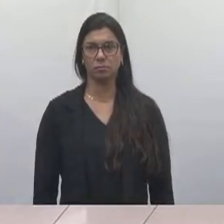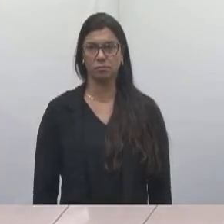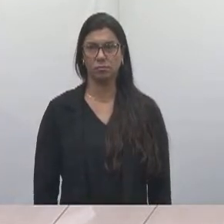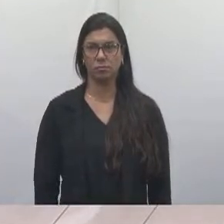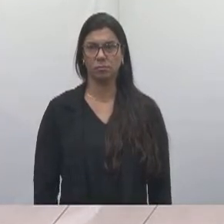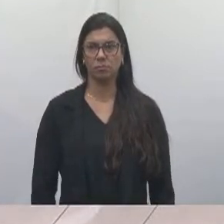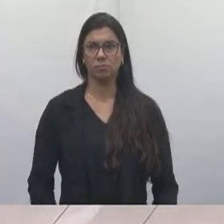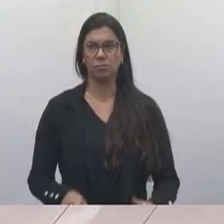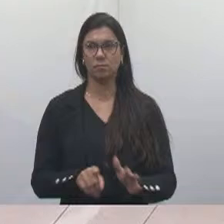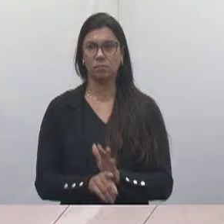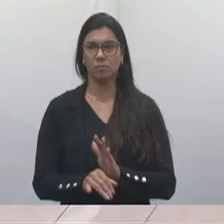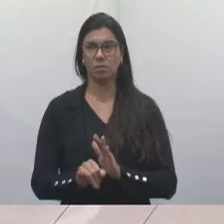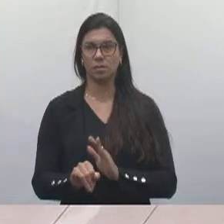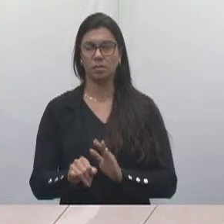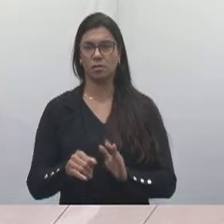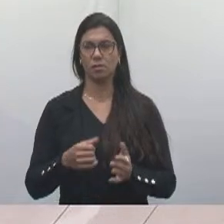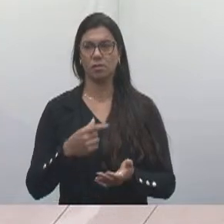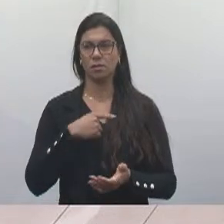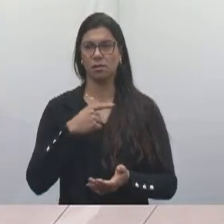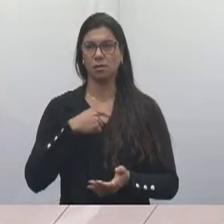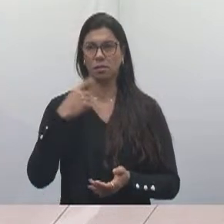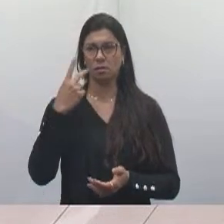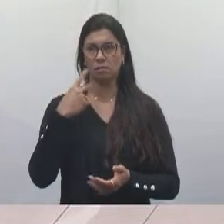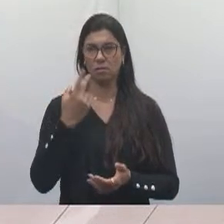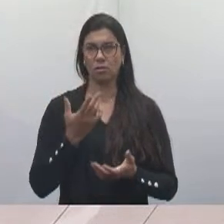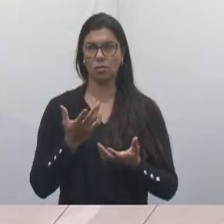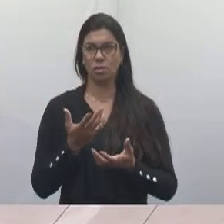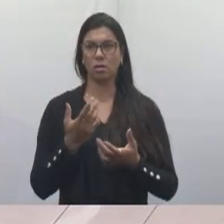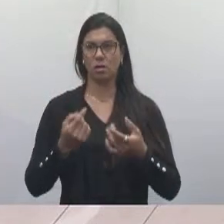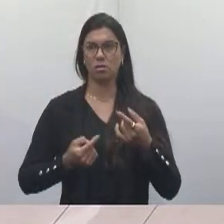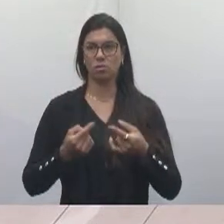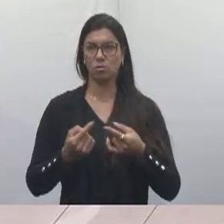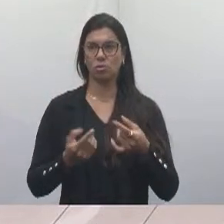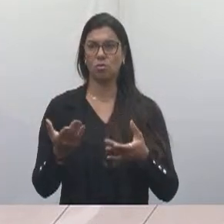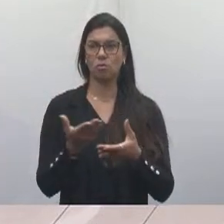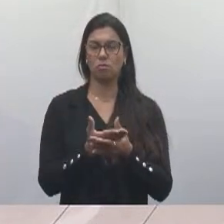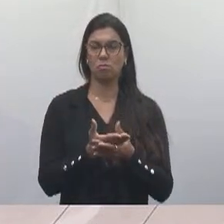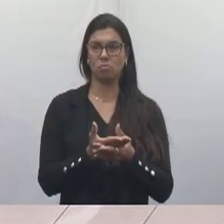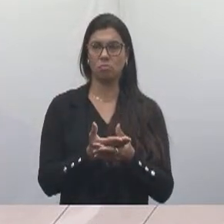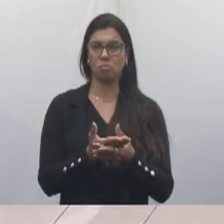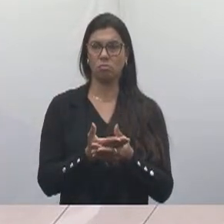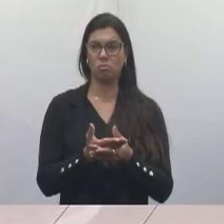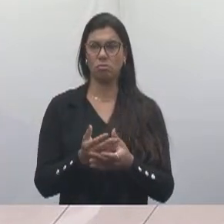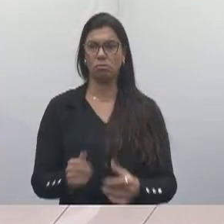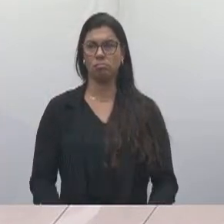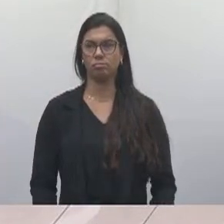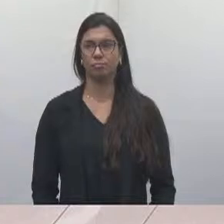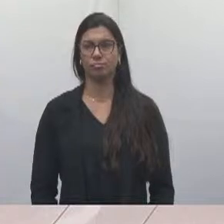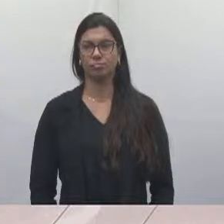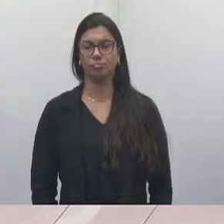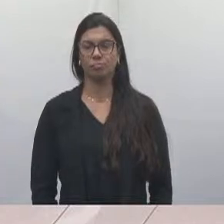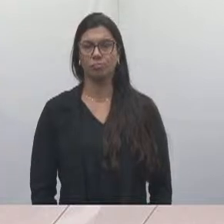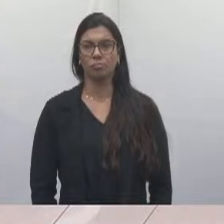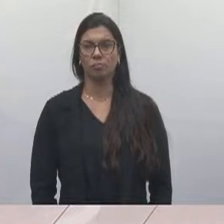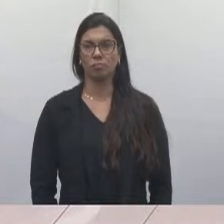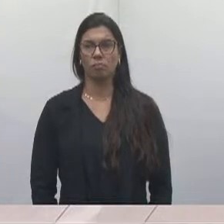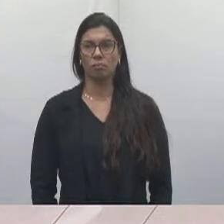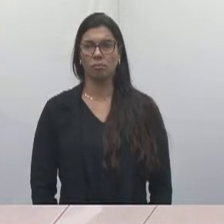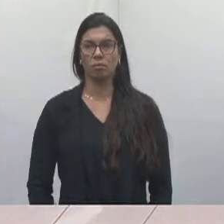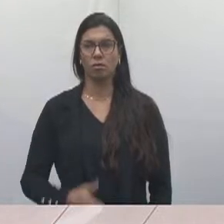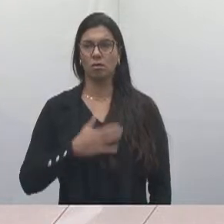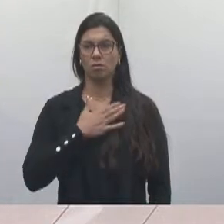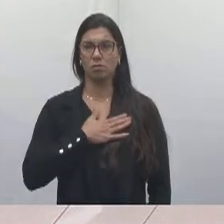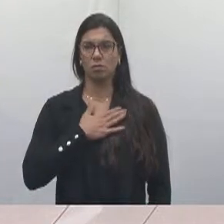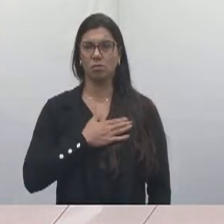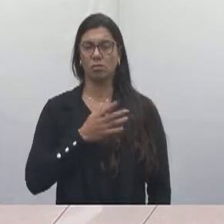Pergunto se mais algum vereador quer discutir o processo. Rapidamente, o vereador Abner, gostaria de